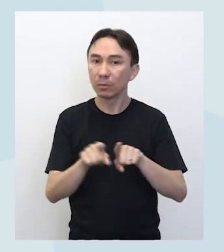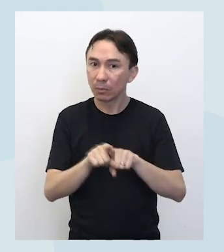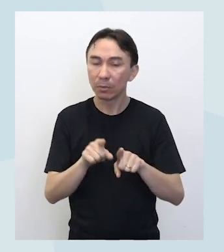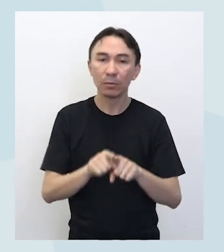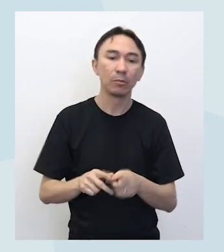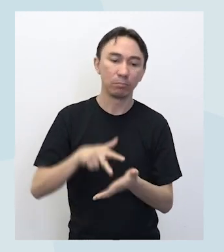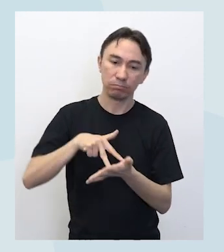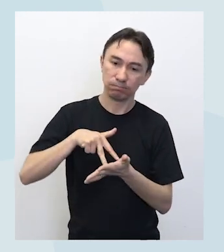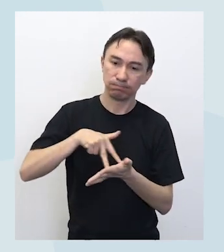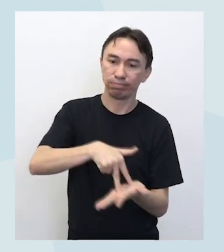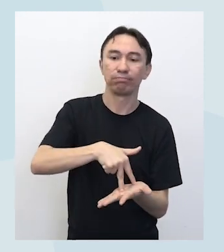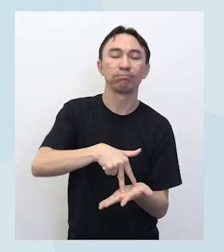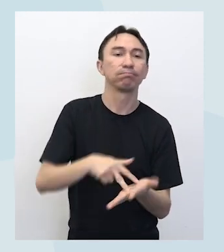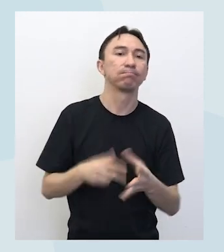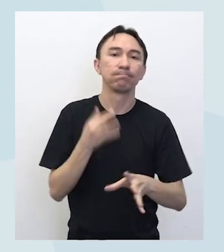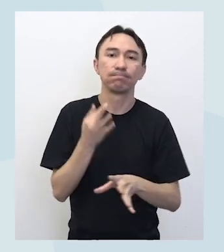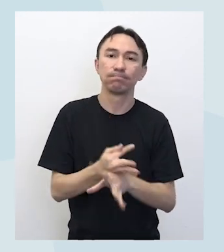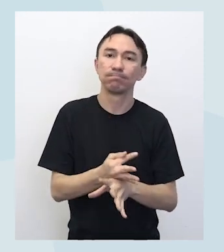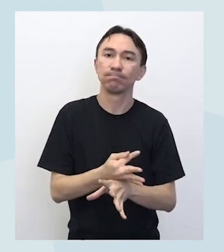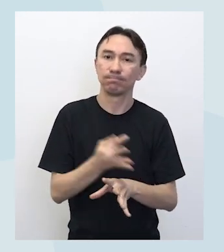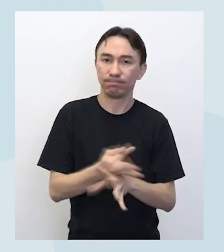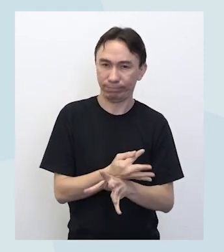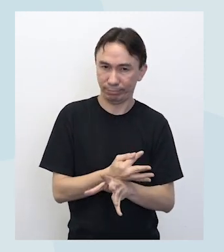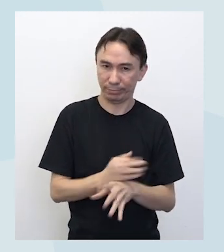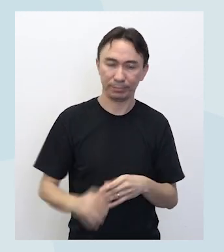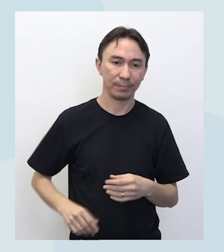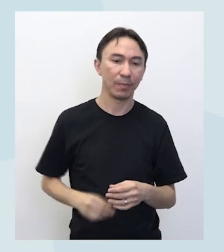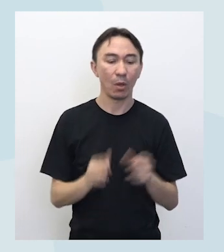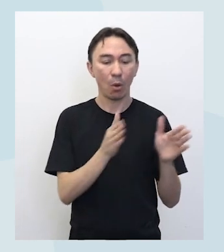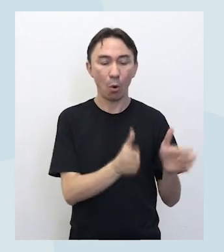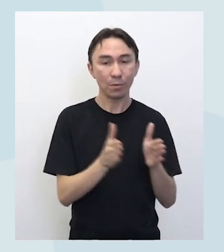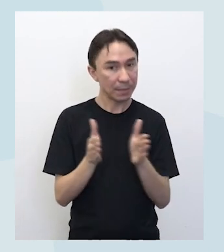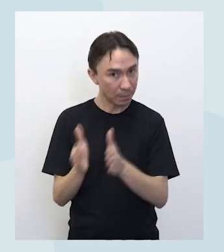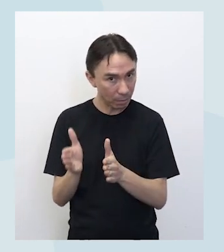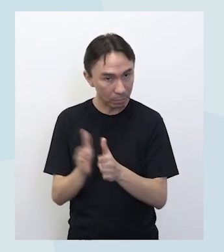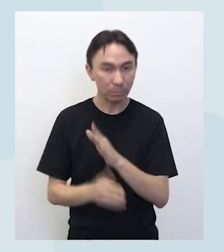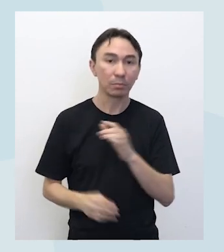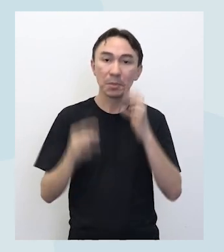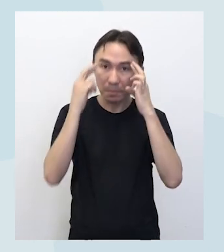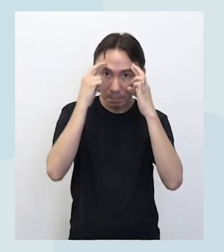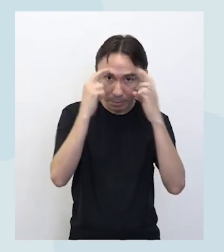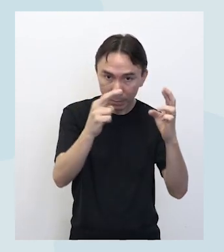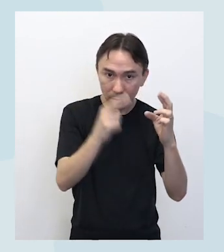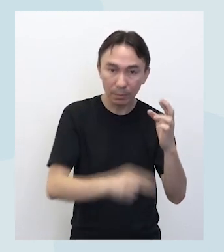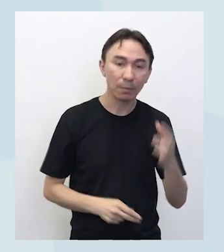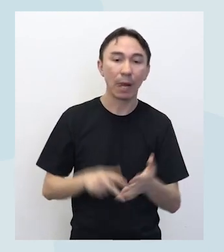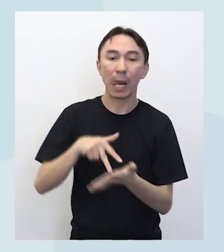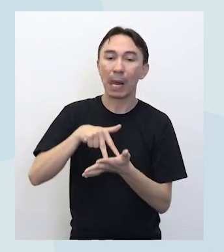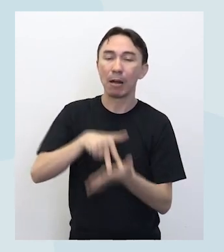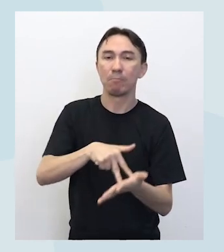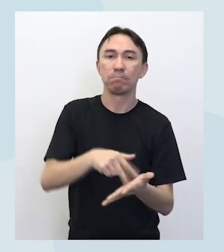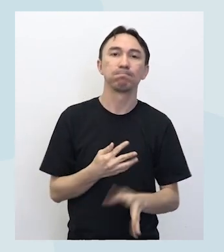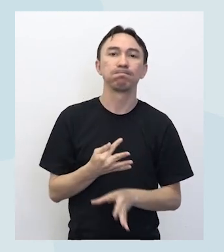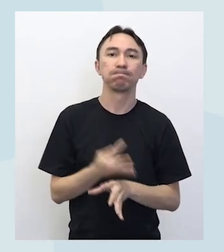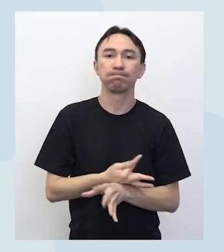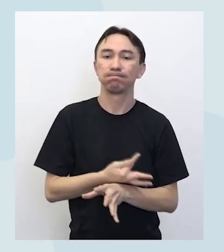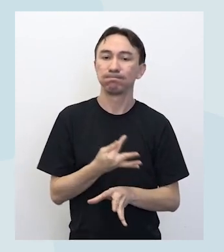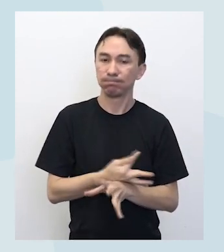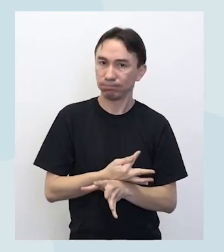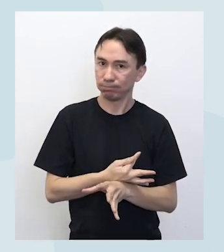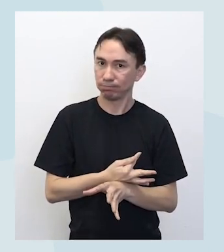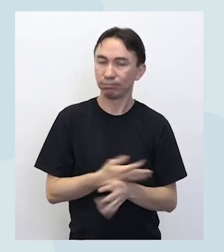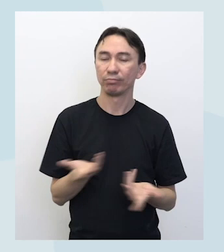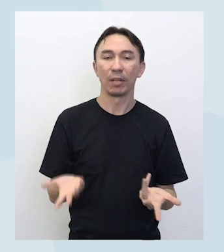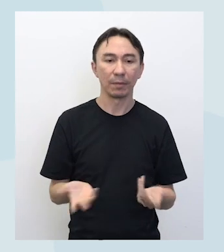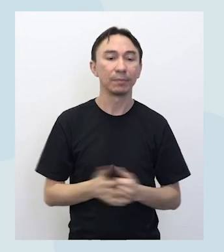repetindo, organização, respeito e determinação. Para quem tem o volume 3 do Caderno